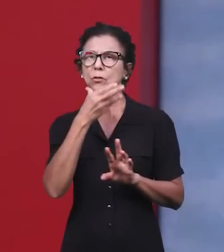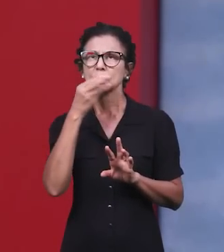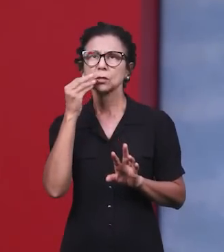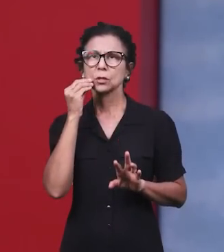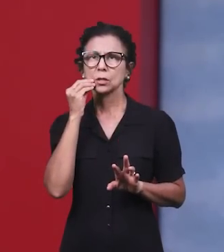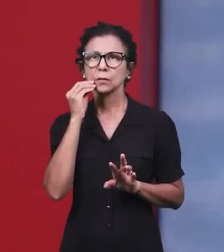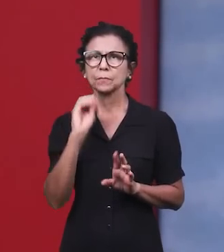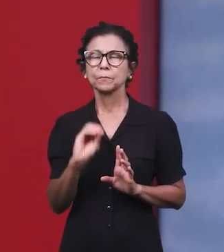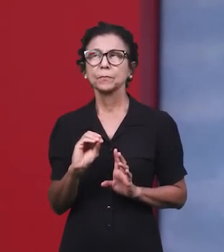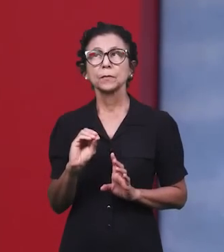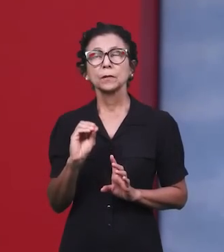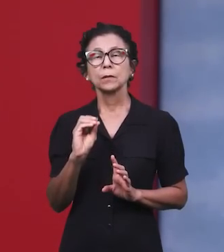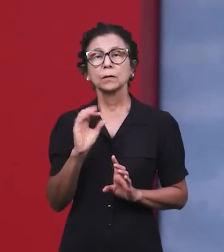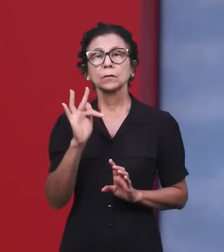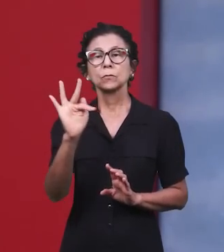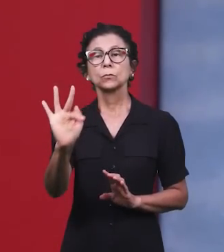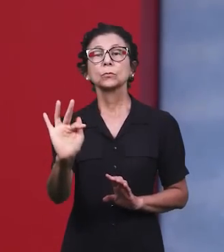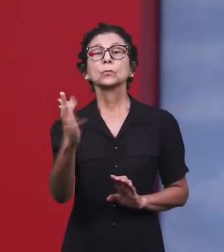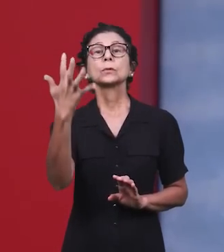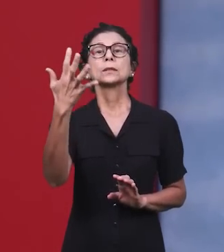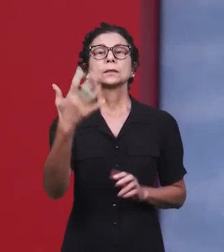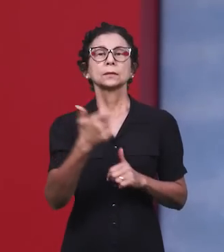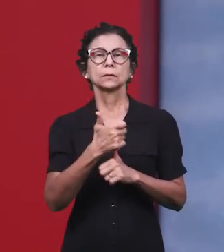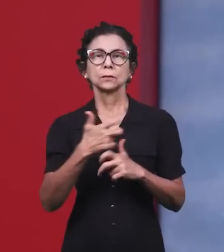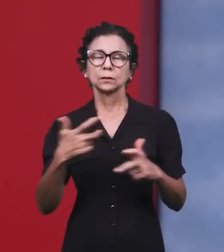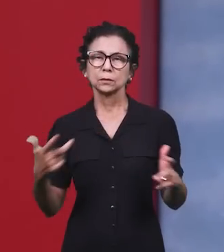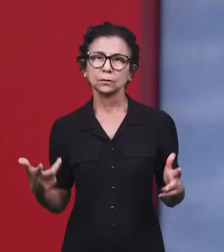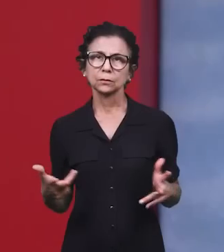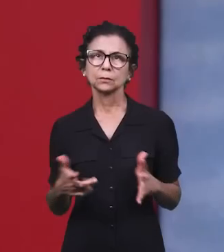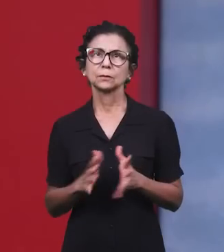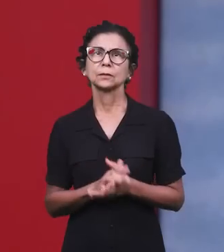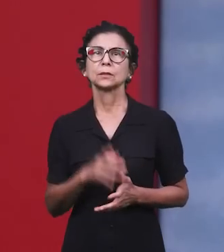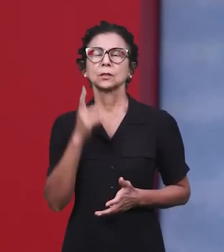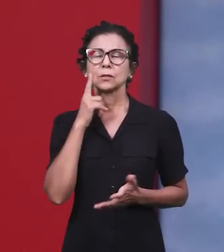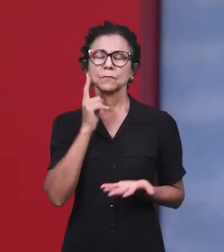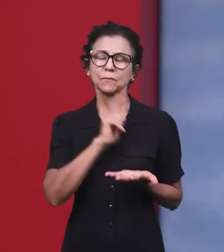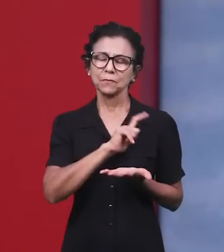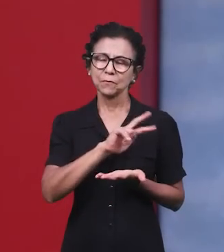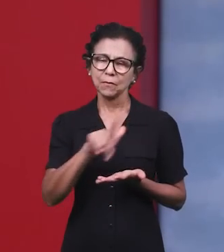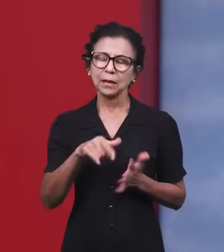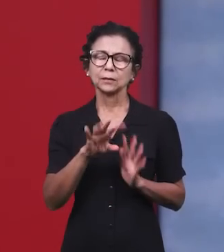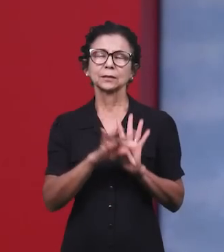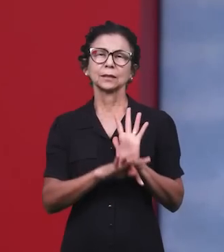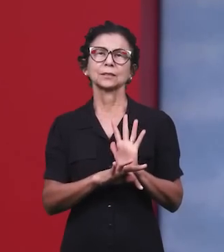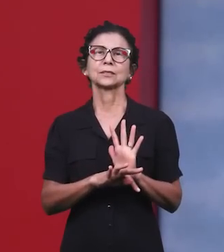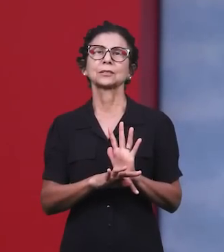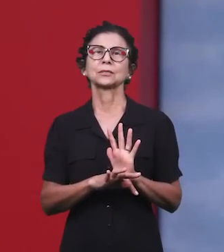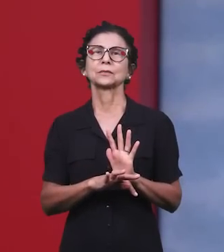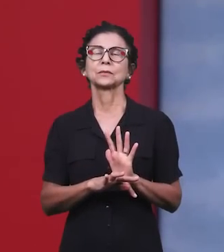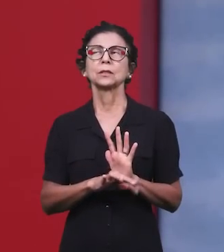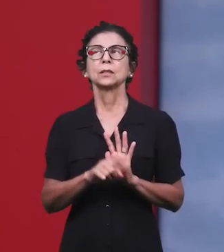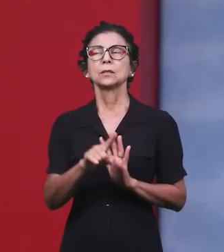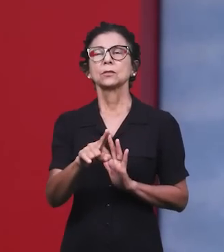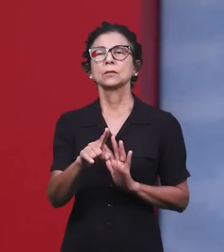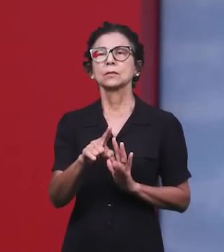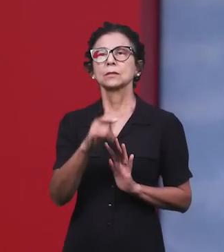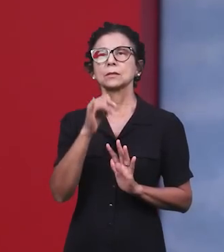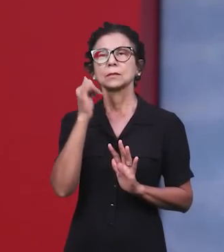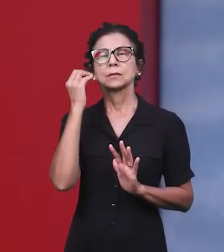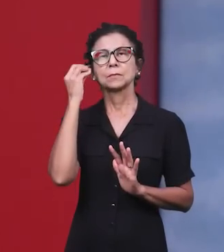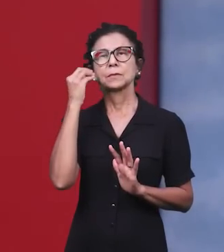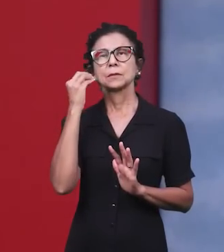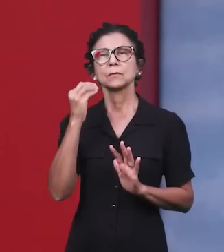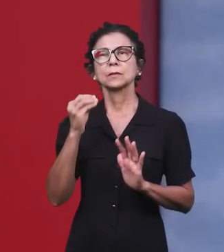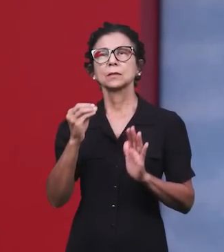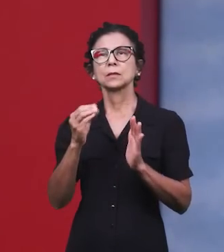que vai acontecer. Eu já vi várias vezes, não uma só não, várias, de você consultar o jejum e o